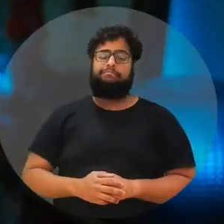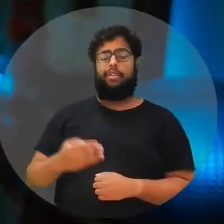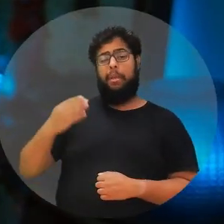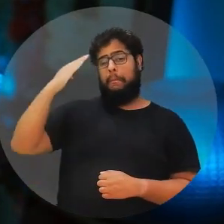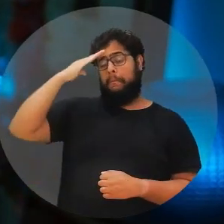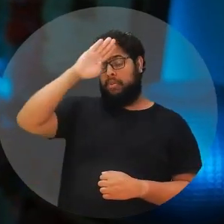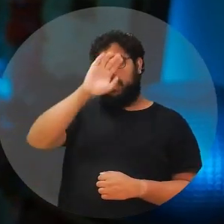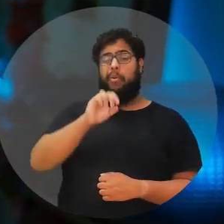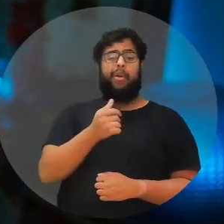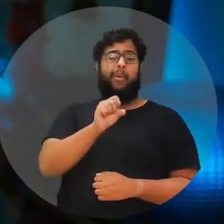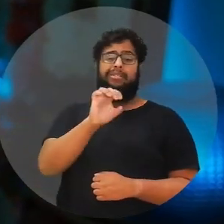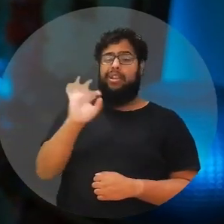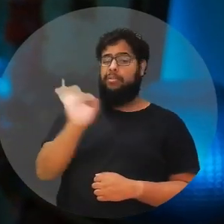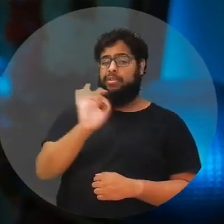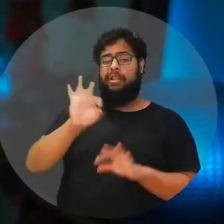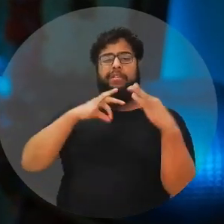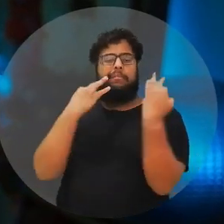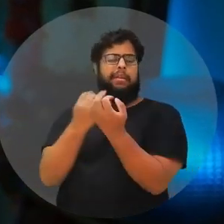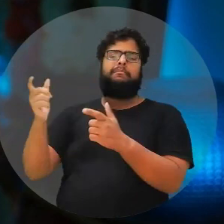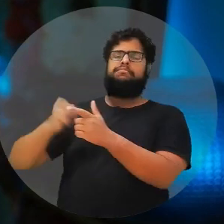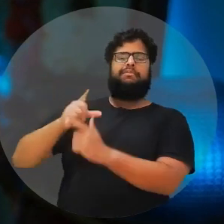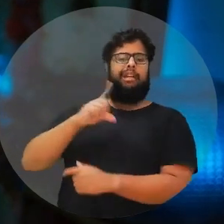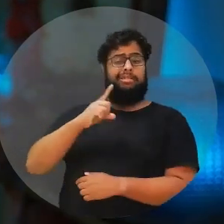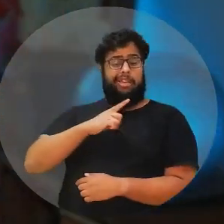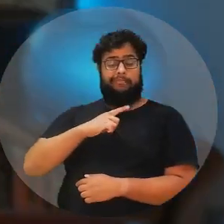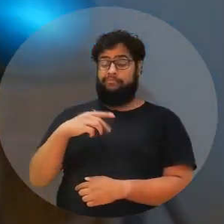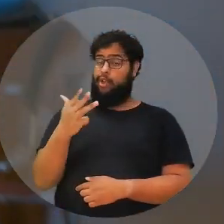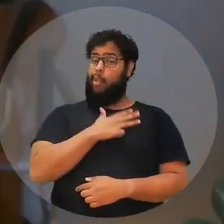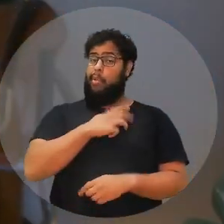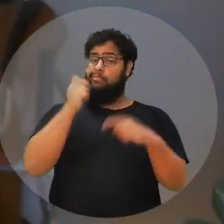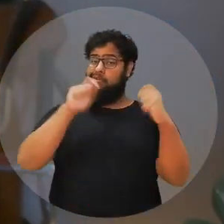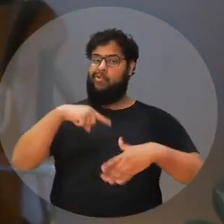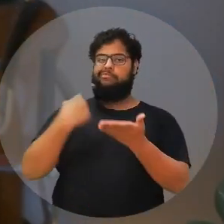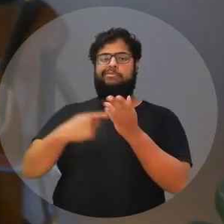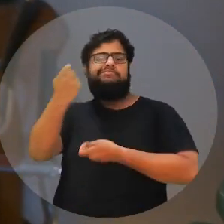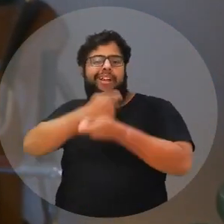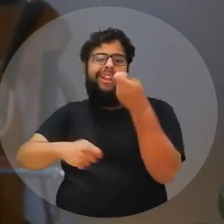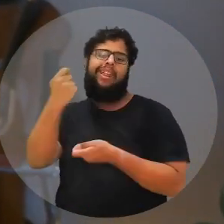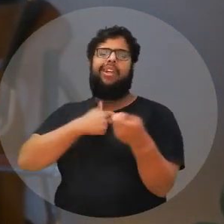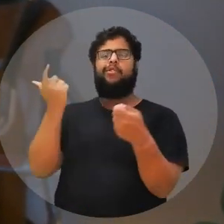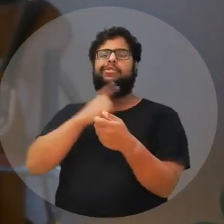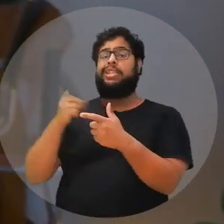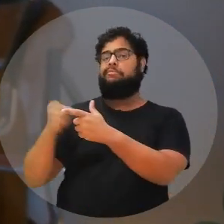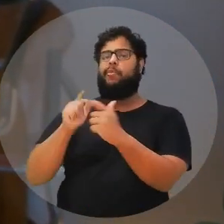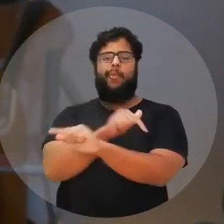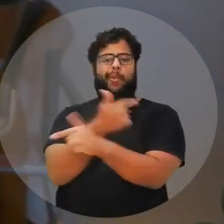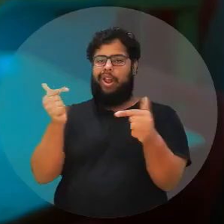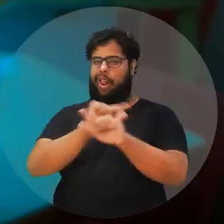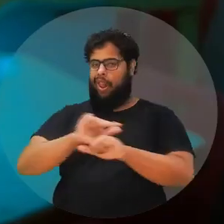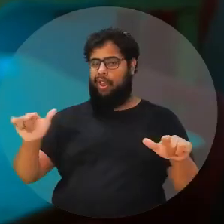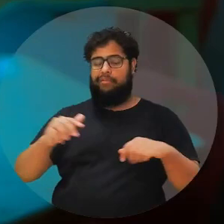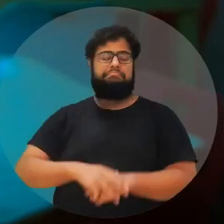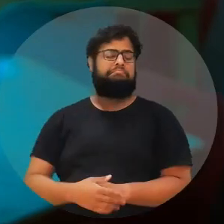Com Bolsonaro, quase 80% das famílias estão endividadas. Com Lula, vai dar para renegociar dívidas com juros baixos e limpar o